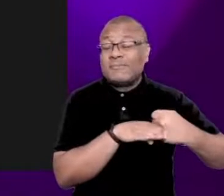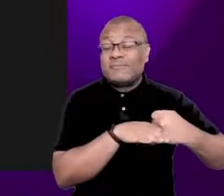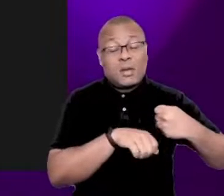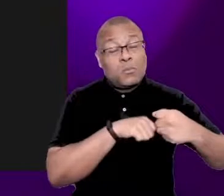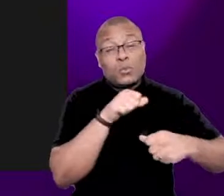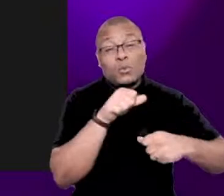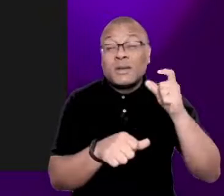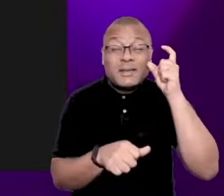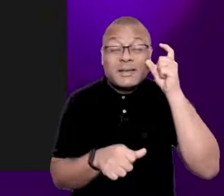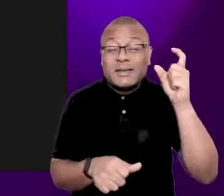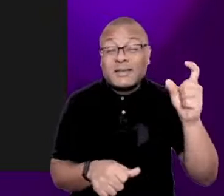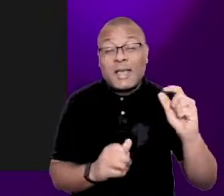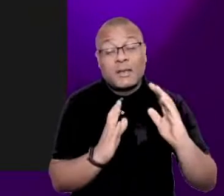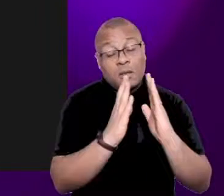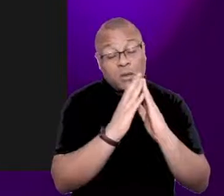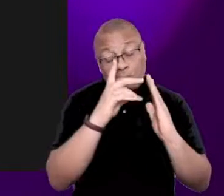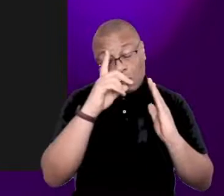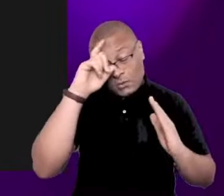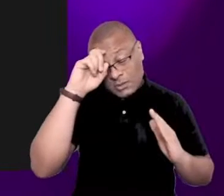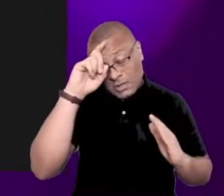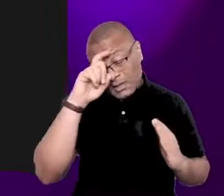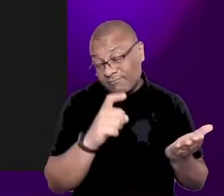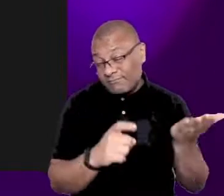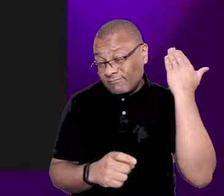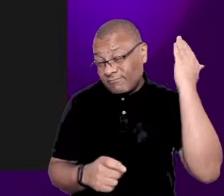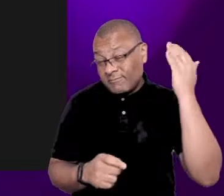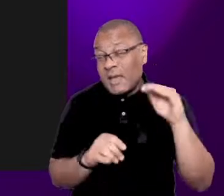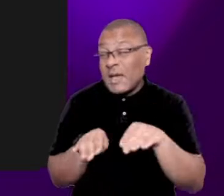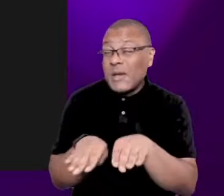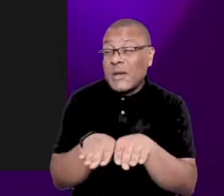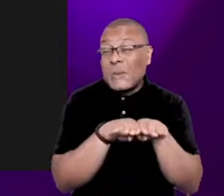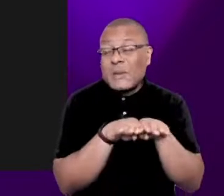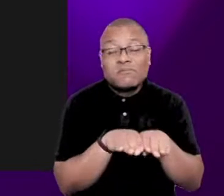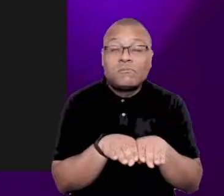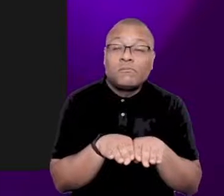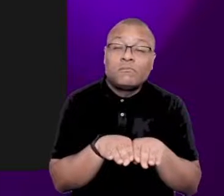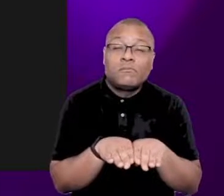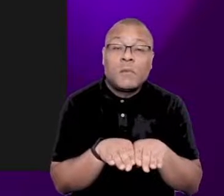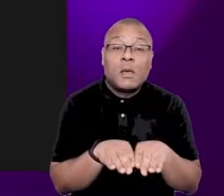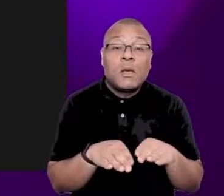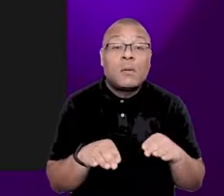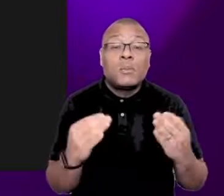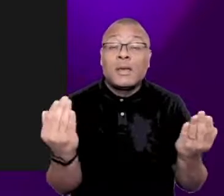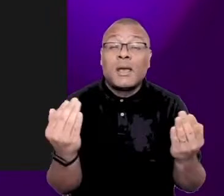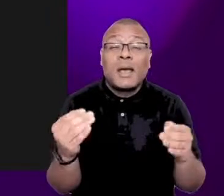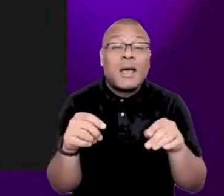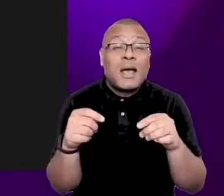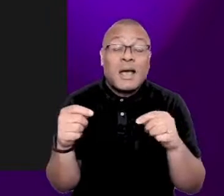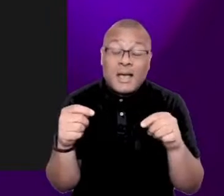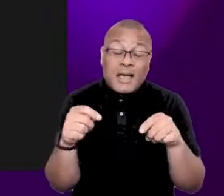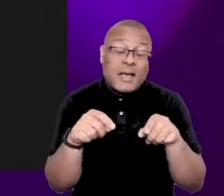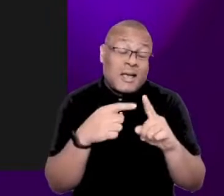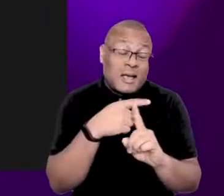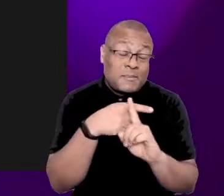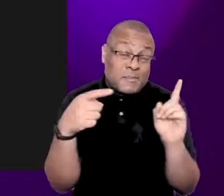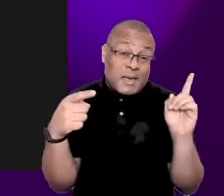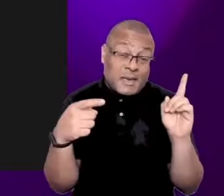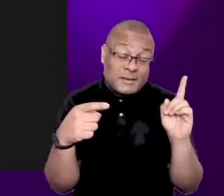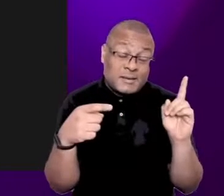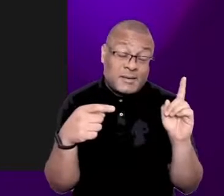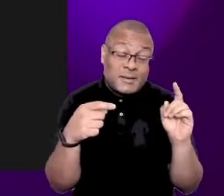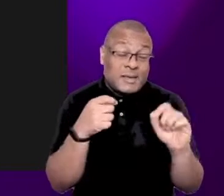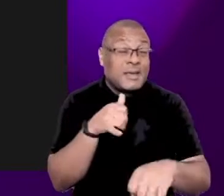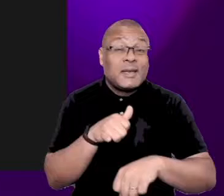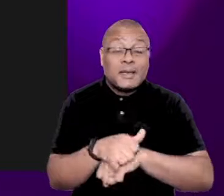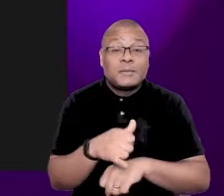interessa saber se um hospital, na média, está igual aos outros da média, porque a média engana muito. Acho que a gente tem que fazer o que o Santion está fazendo,